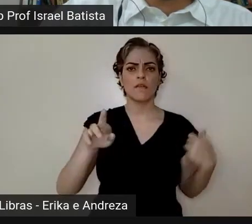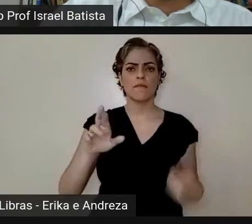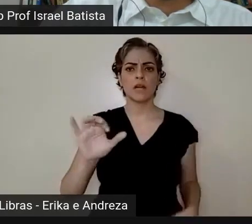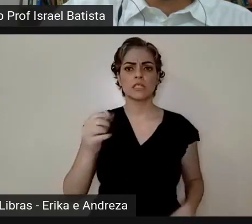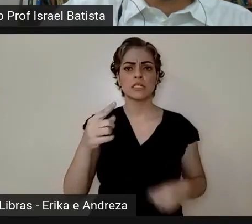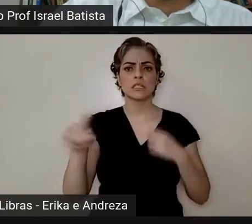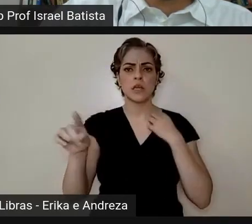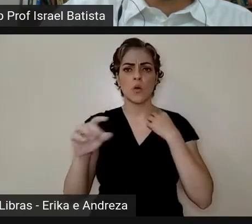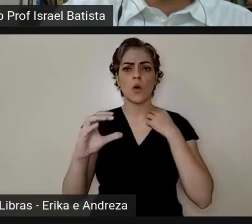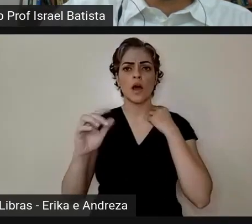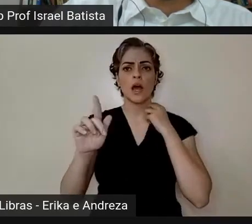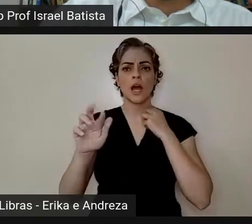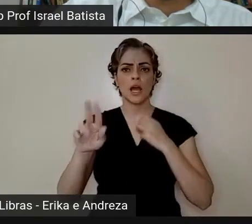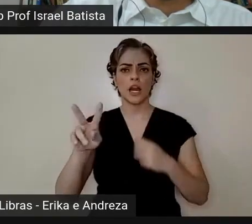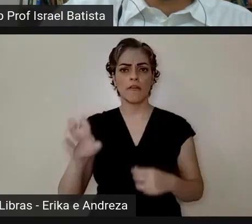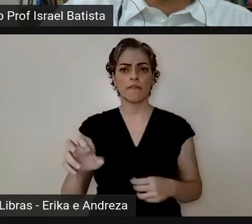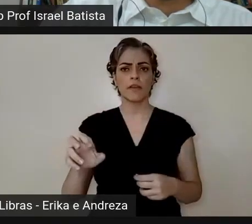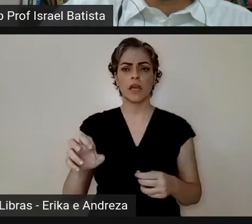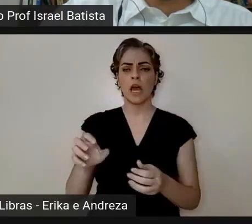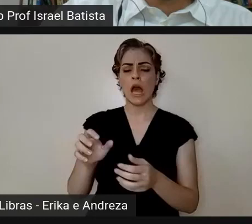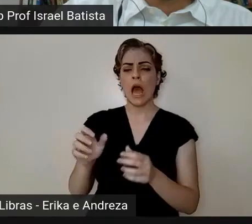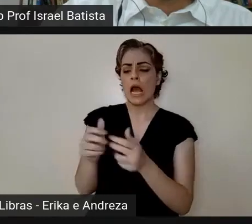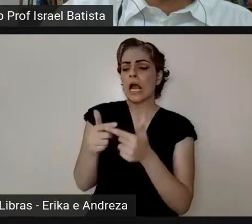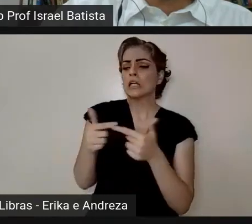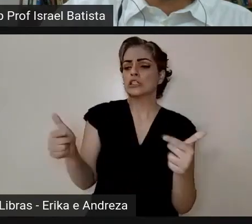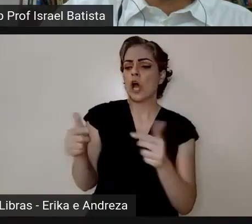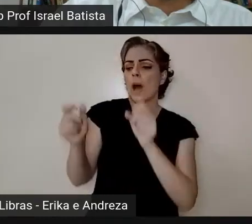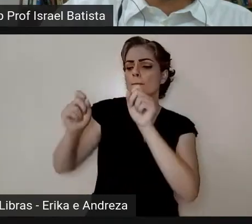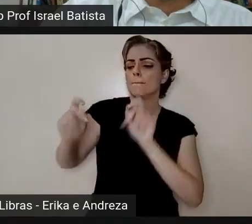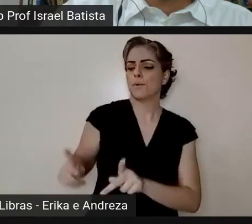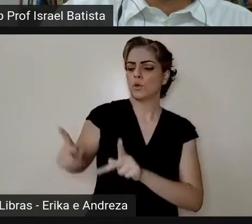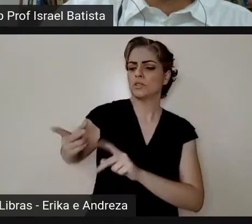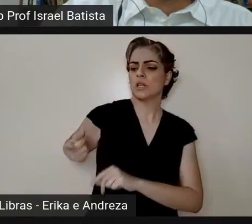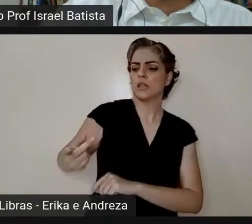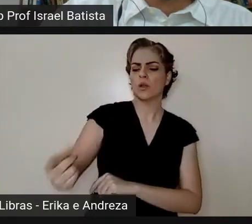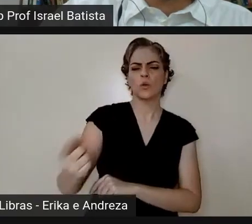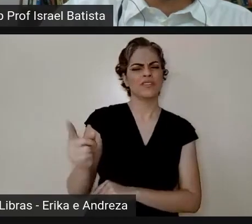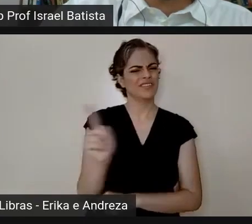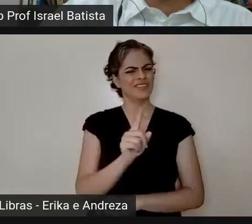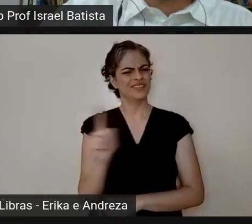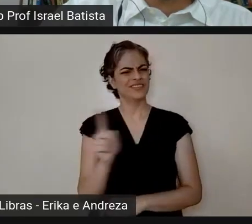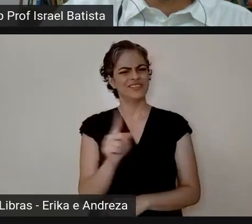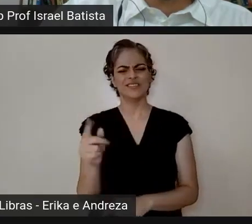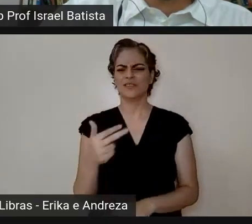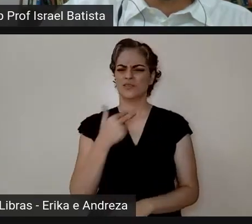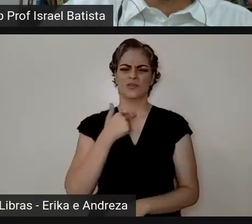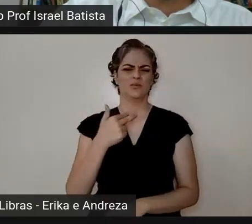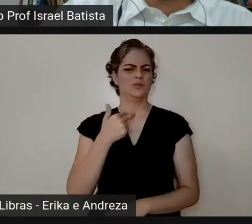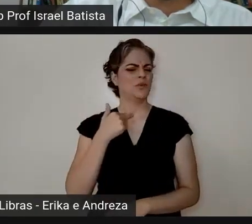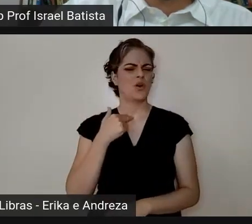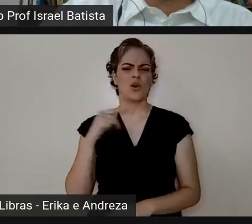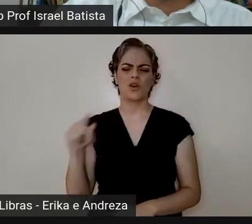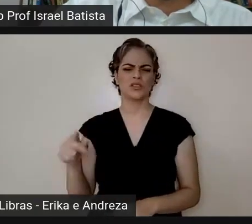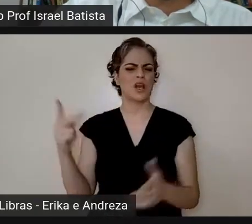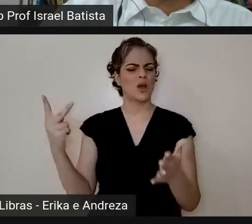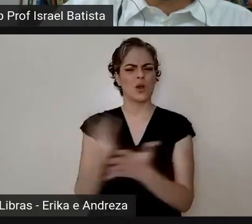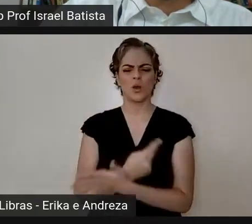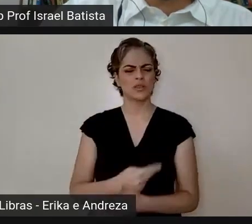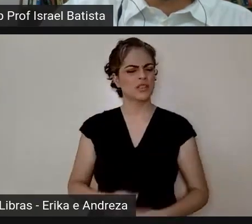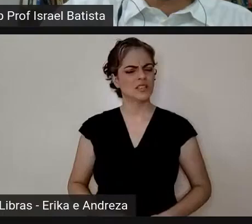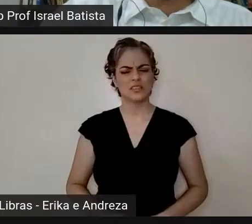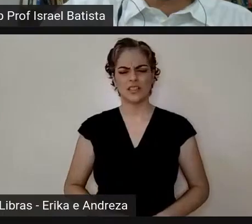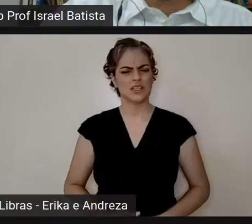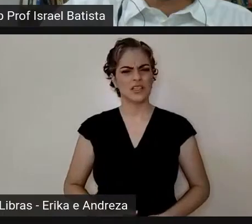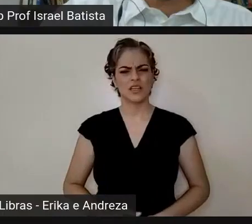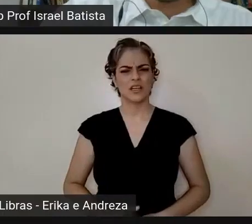seja punido com aposentadoria compulsória, como hoje são os magistrados, promotores que cometem infrações graves. Nós não podemos